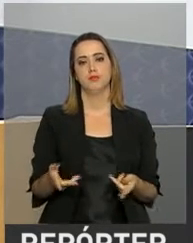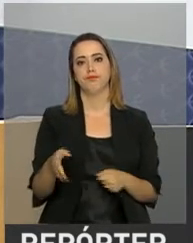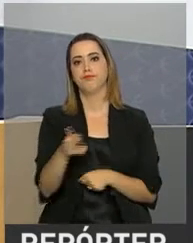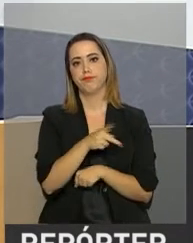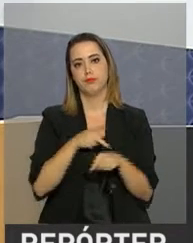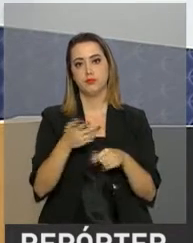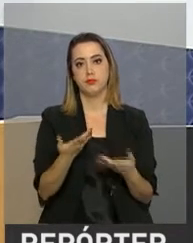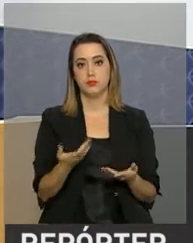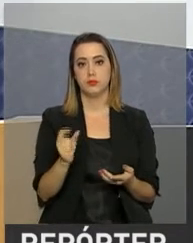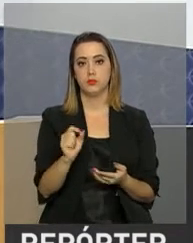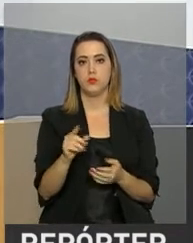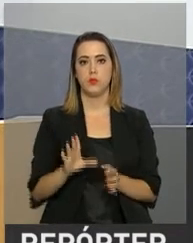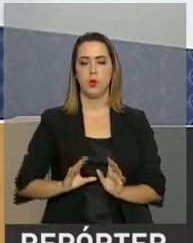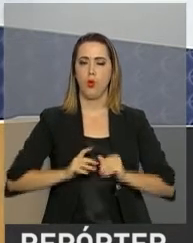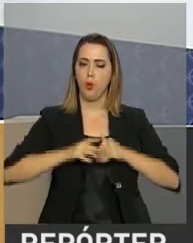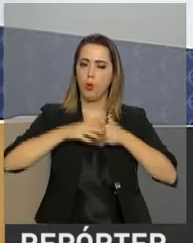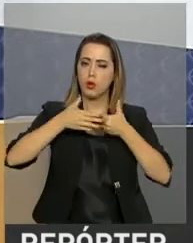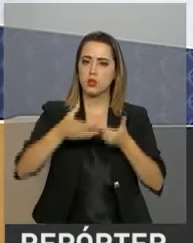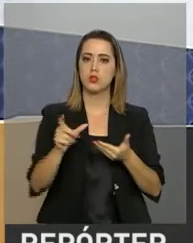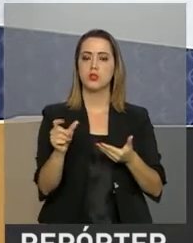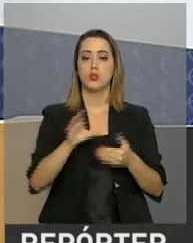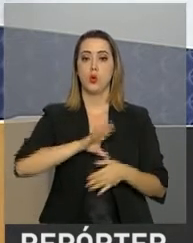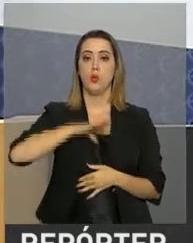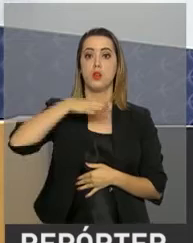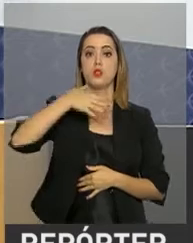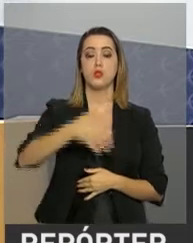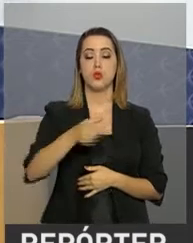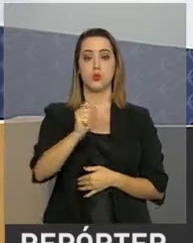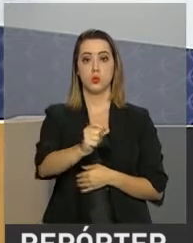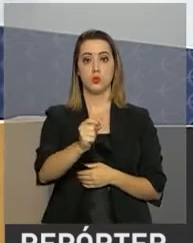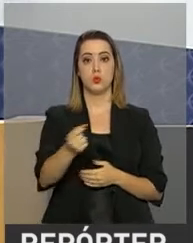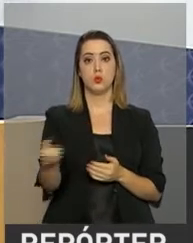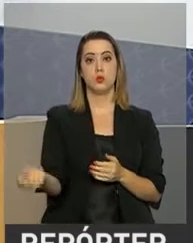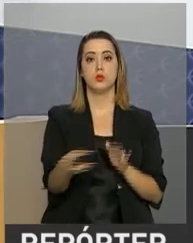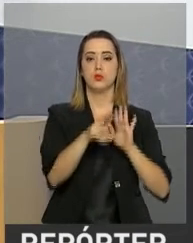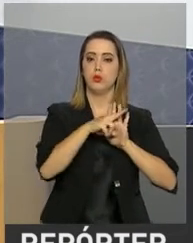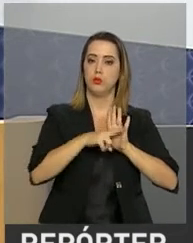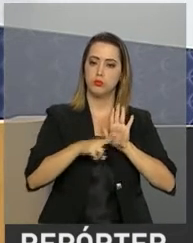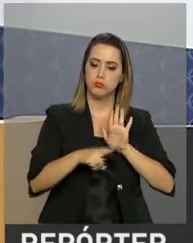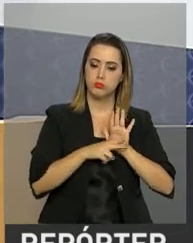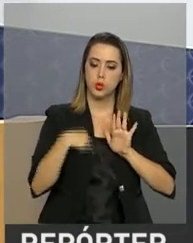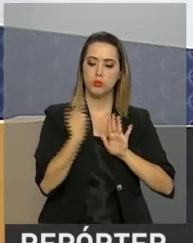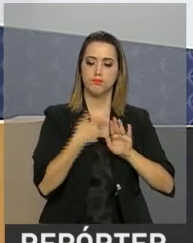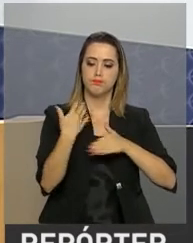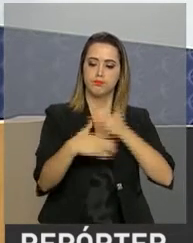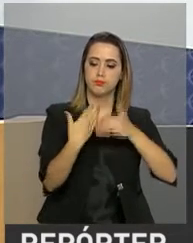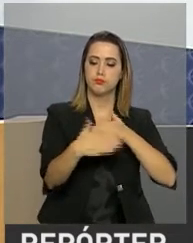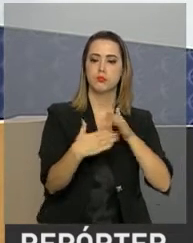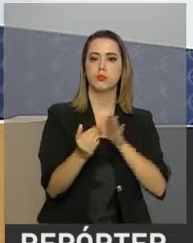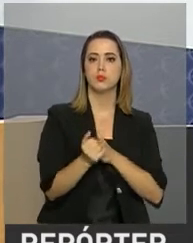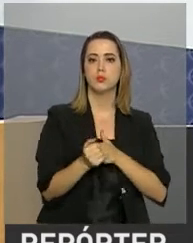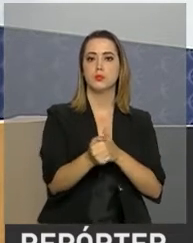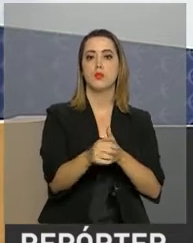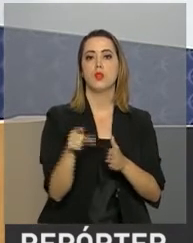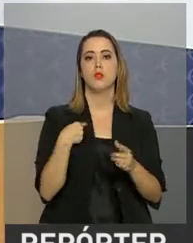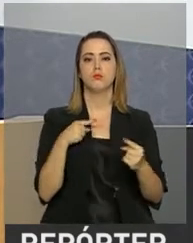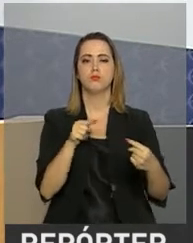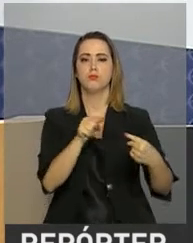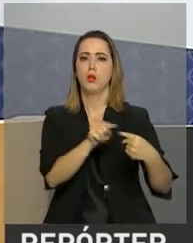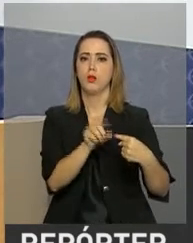às corajosas reformas que, com o apoio do Congresso, estamos levando adiante, perseguimos